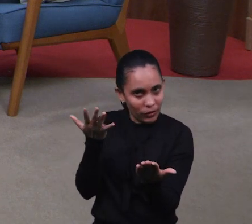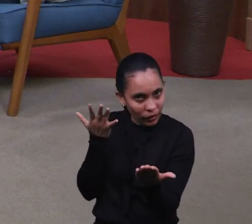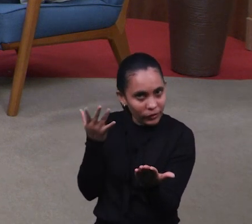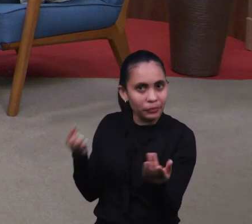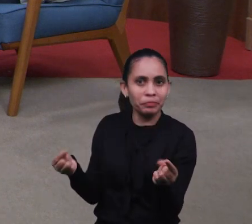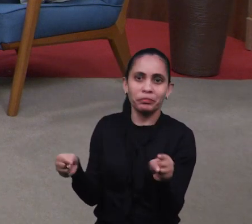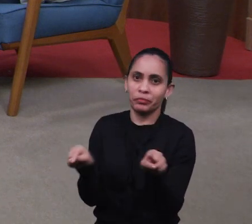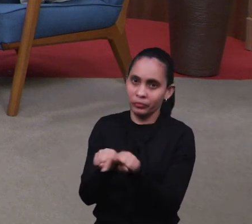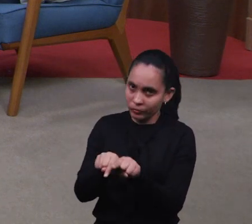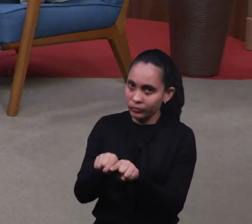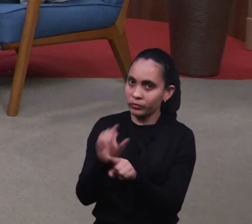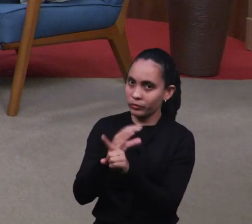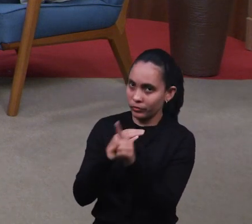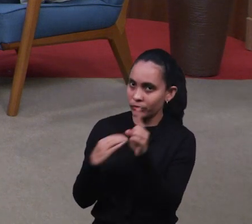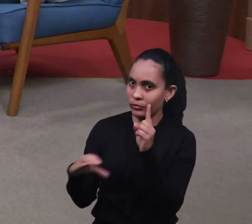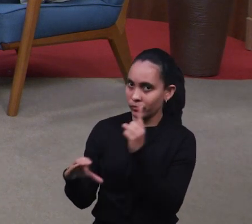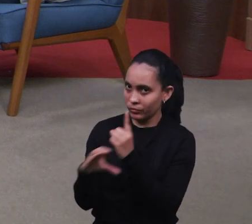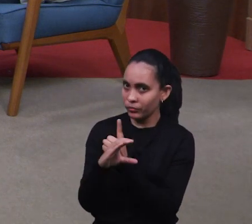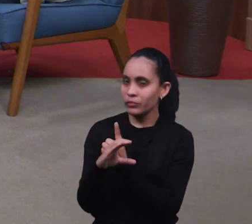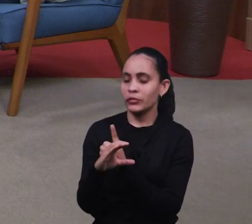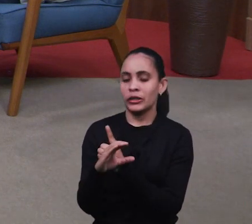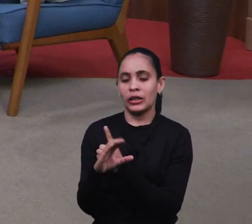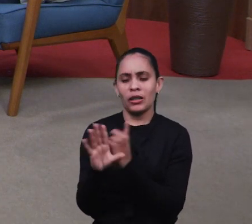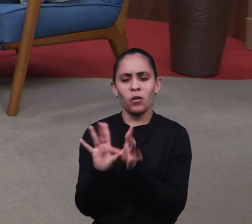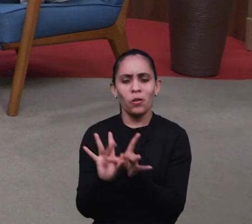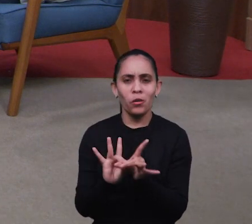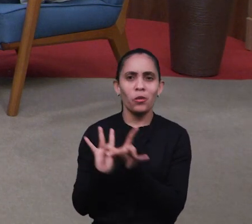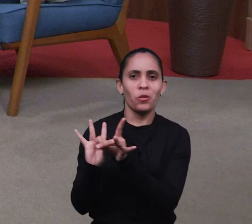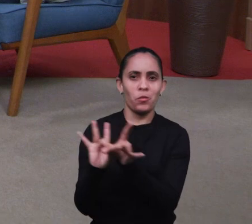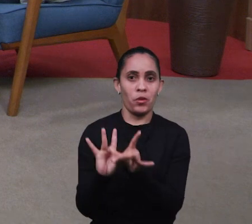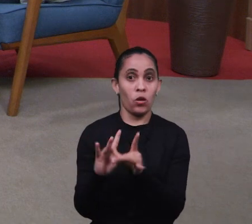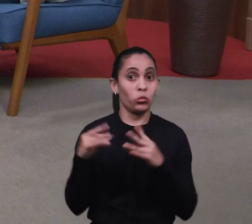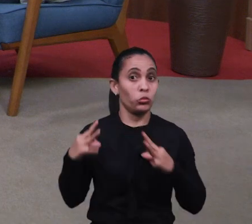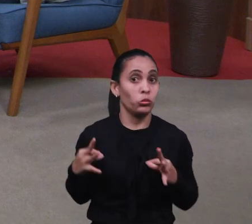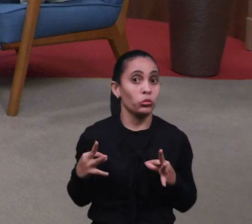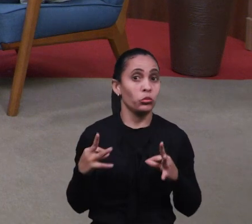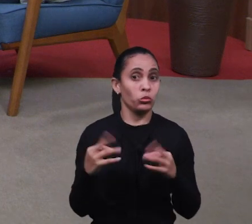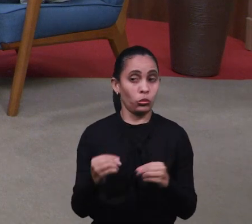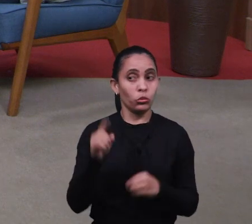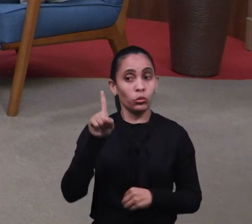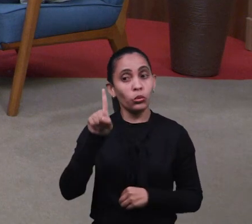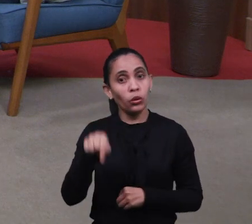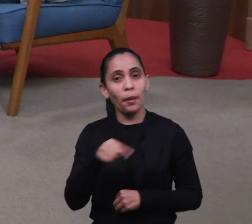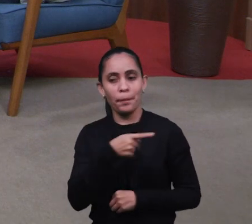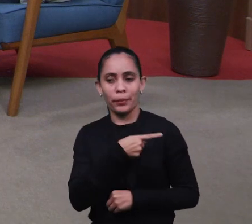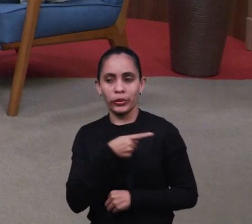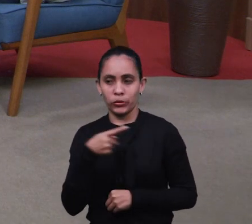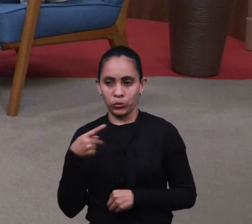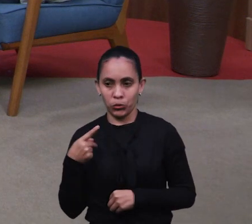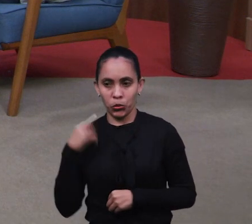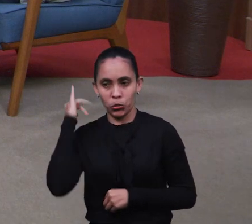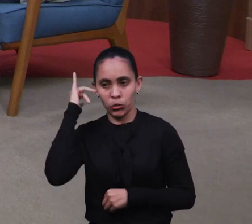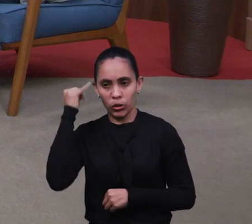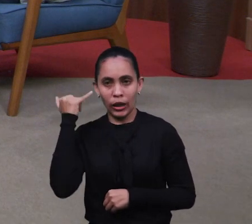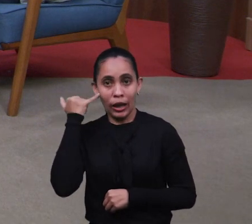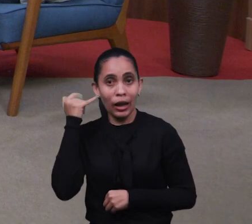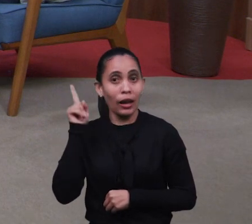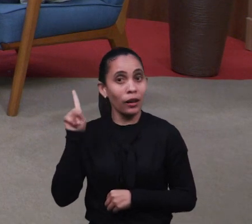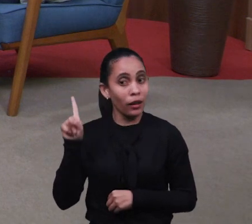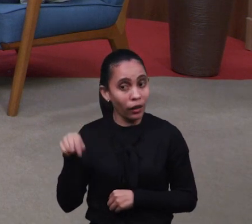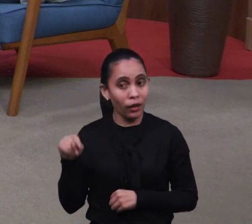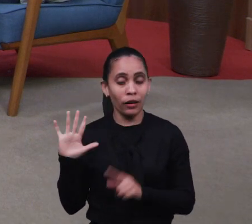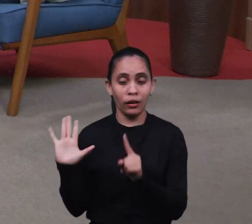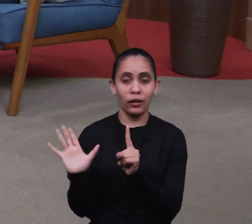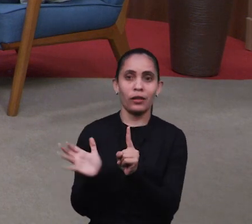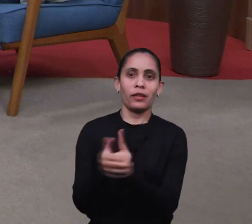culto. Exatamente, na comunhão. Tudo isso compõe, Josias, o esconderijo do Altíssimo.